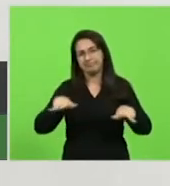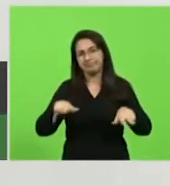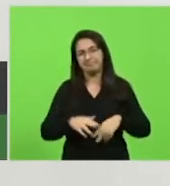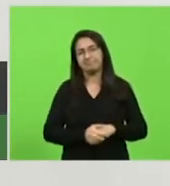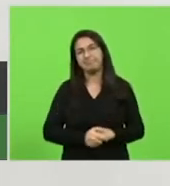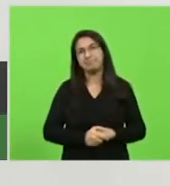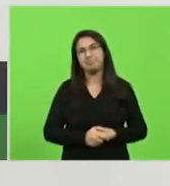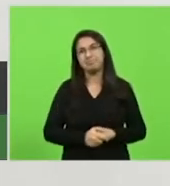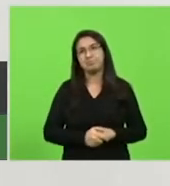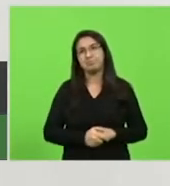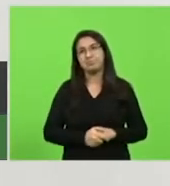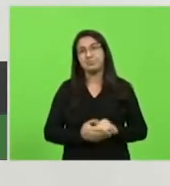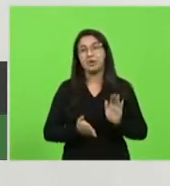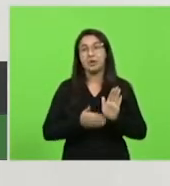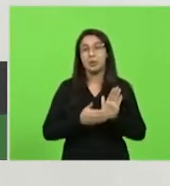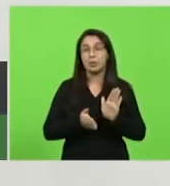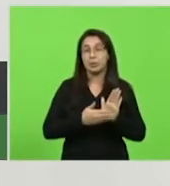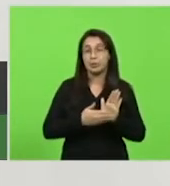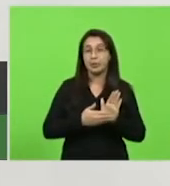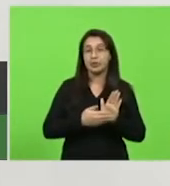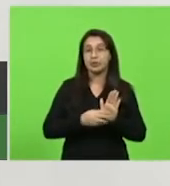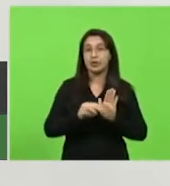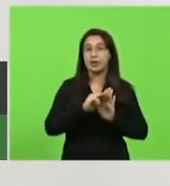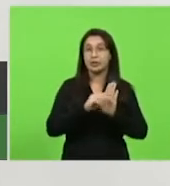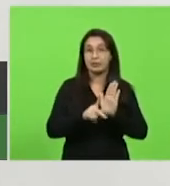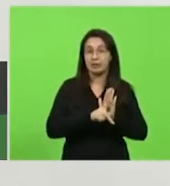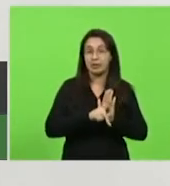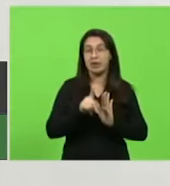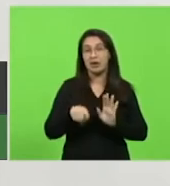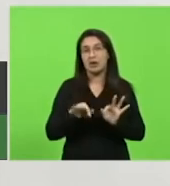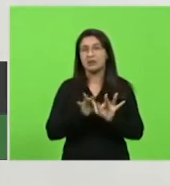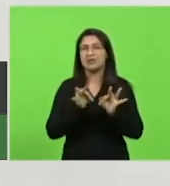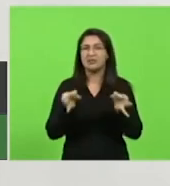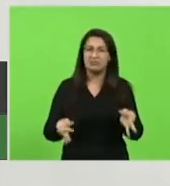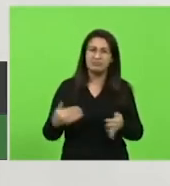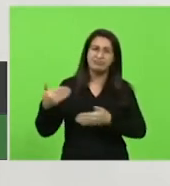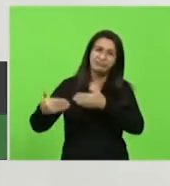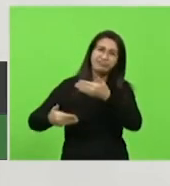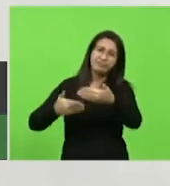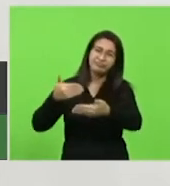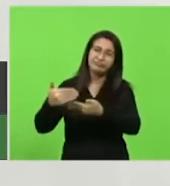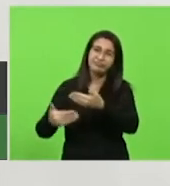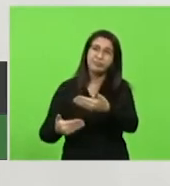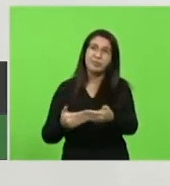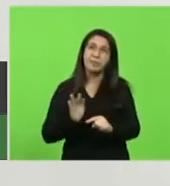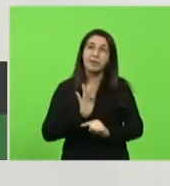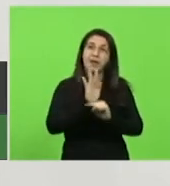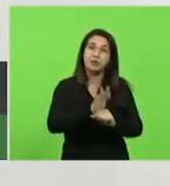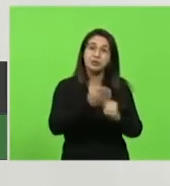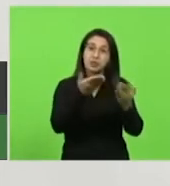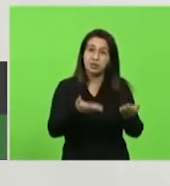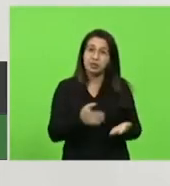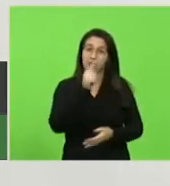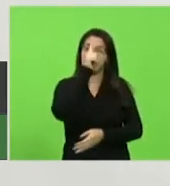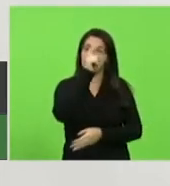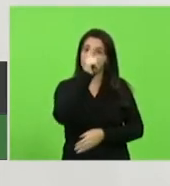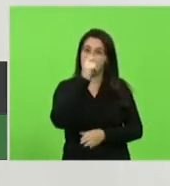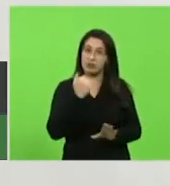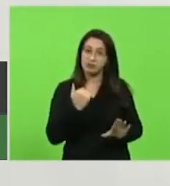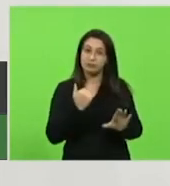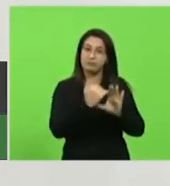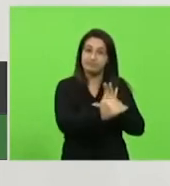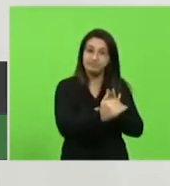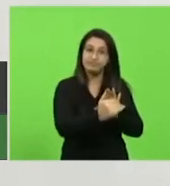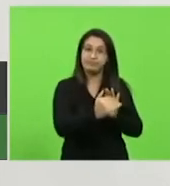Então a nossa proposta essa Medida Provisória é de simplificar o processo é fazer com que o hospital receba convênio